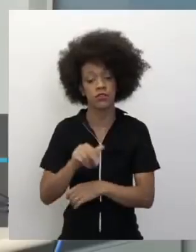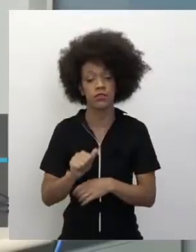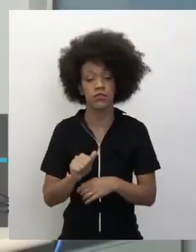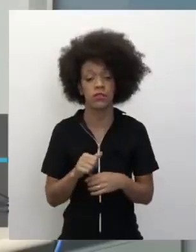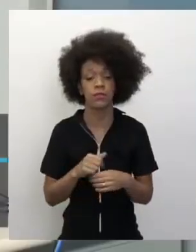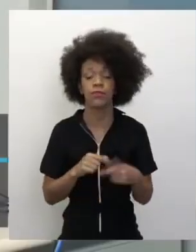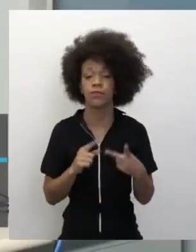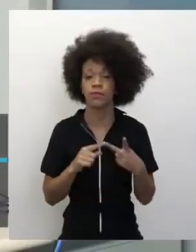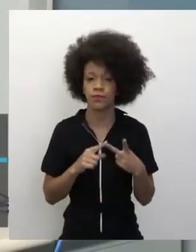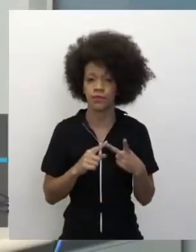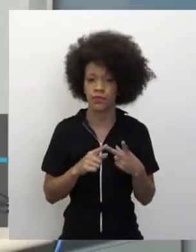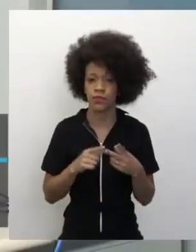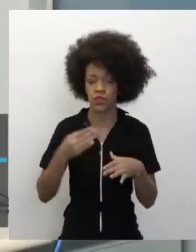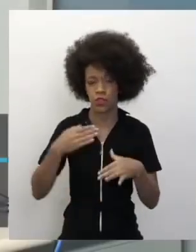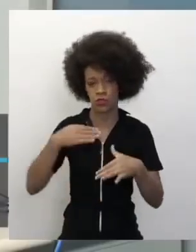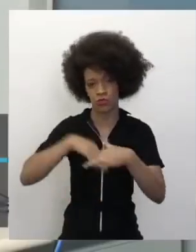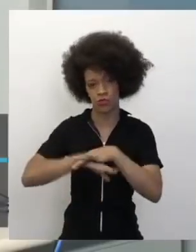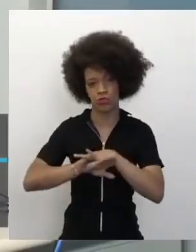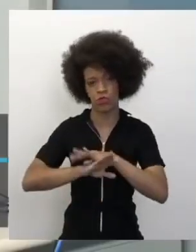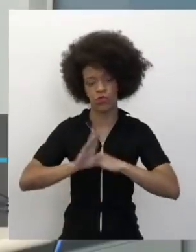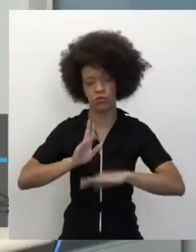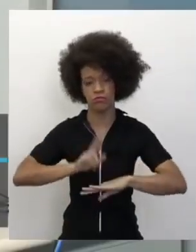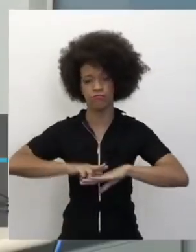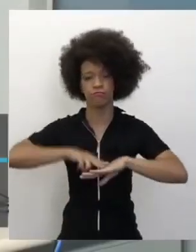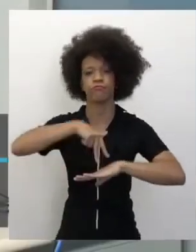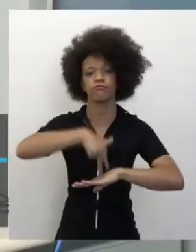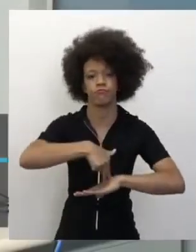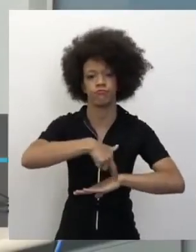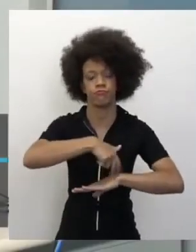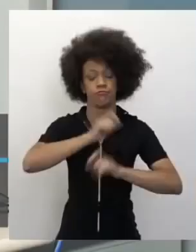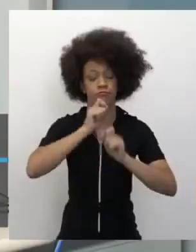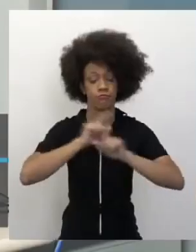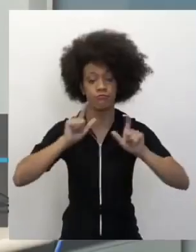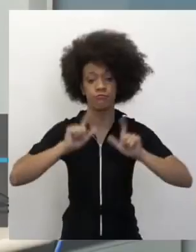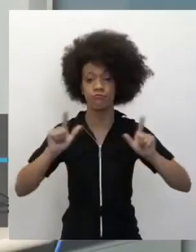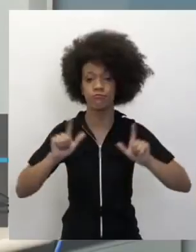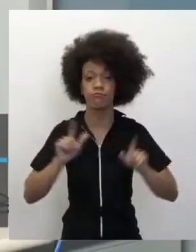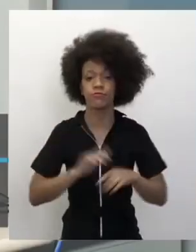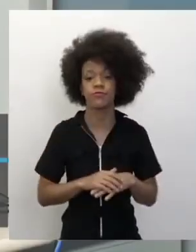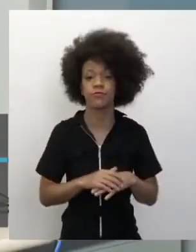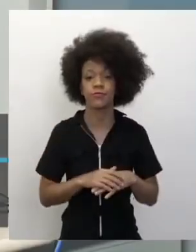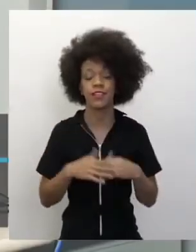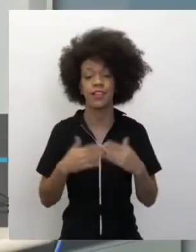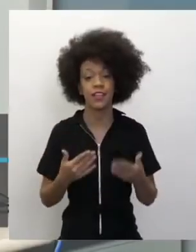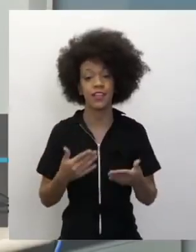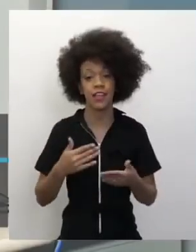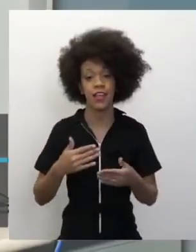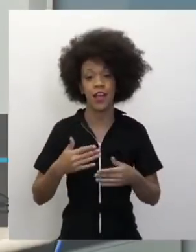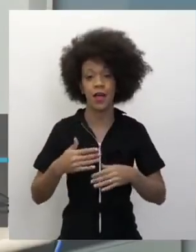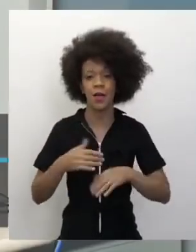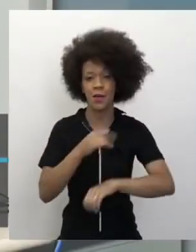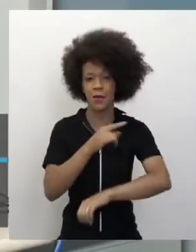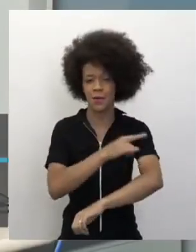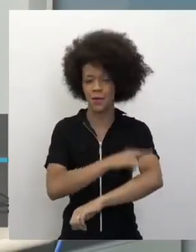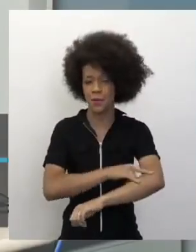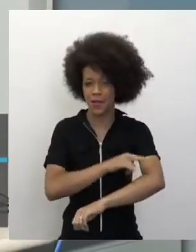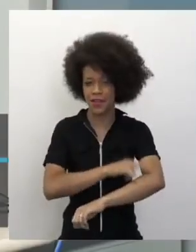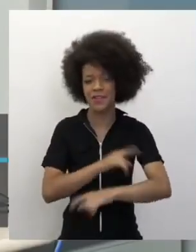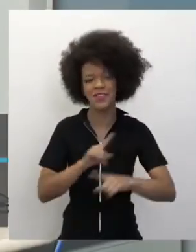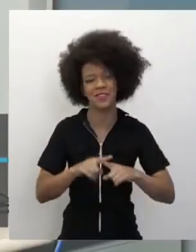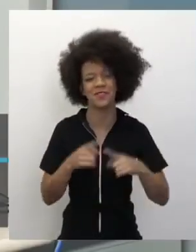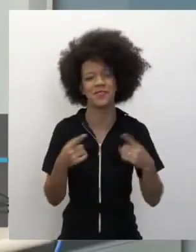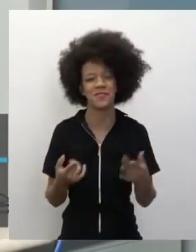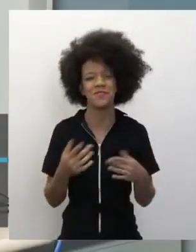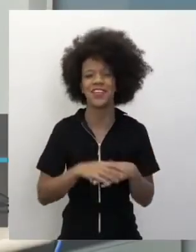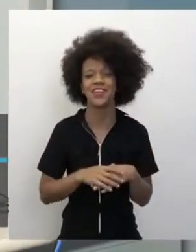chinelos levantando da cama ao acordar e colocando os chinelos, vaso, descarga, ida ao banheiro, mas na verdade você queria os elementos da narrativa mesmo,